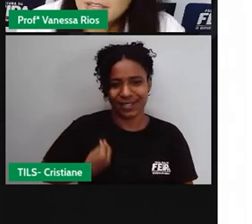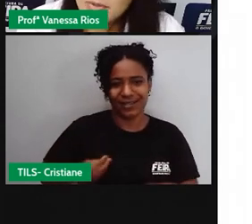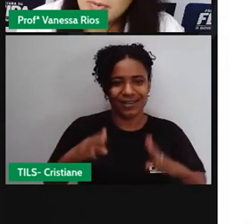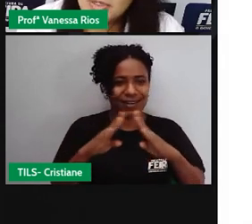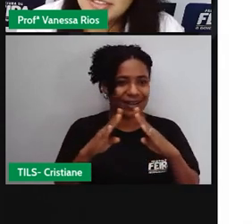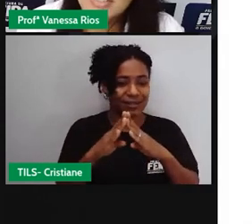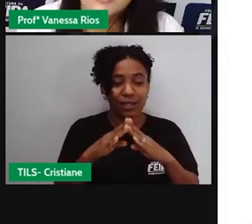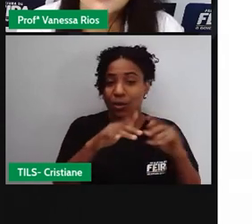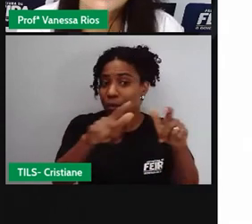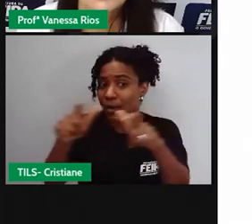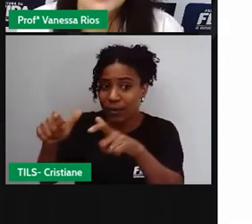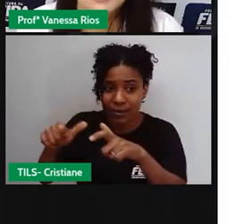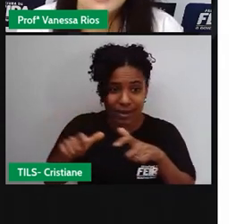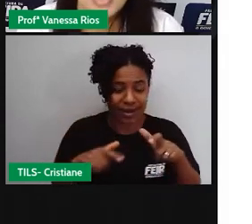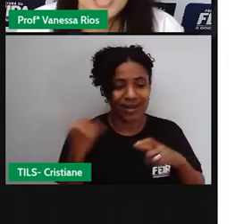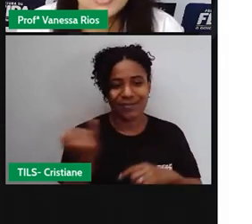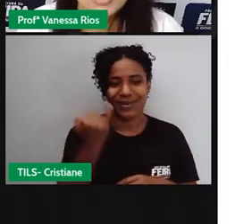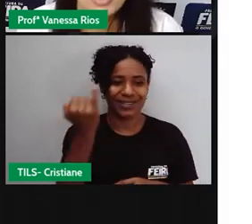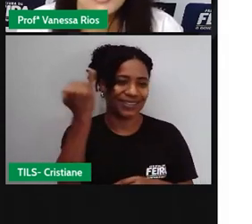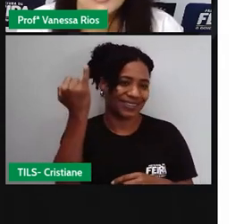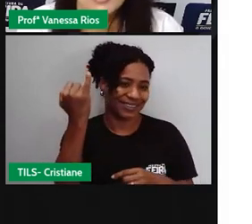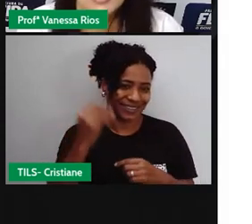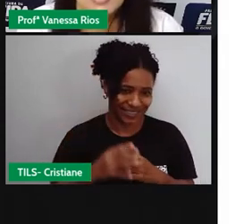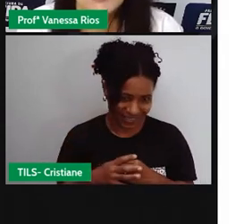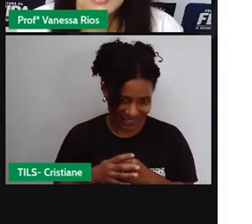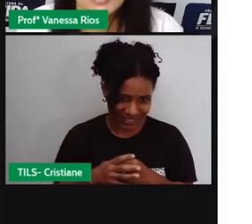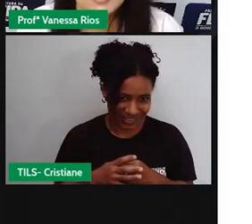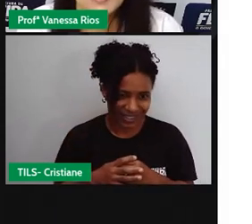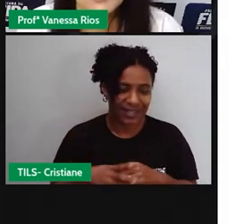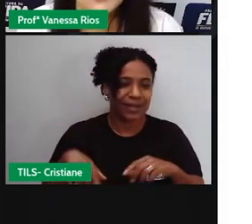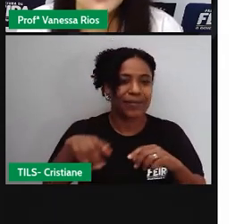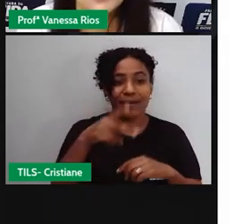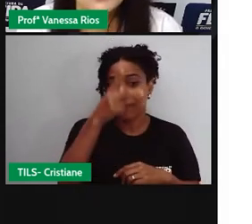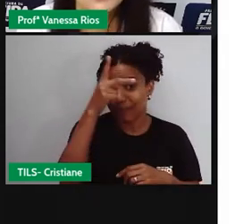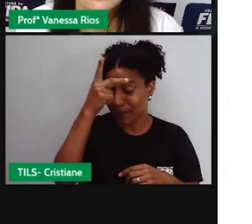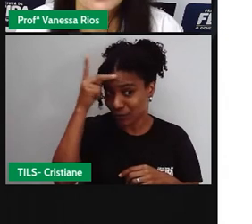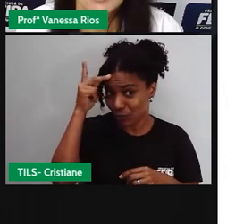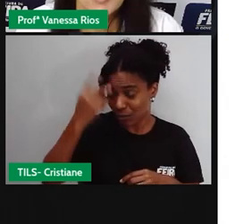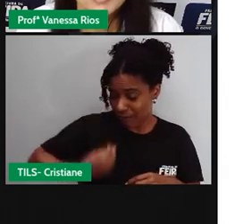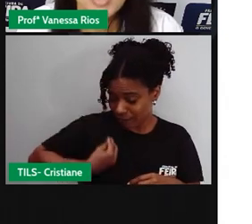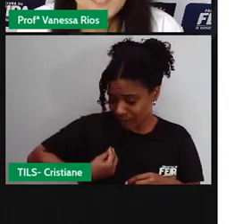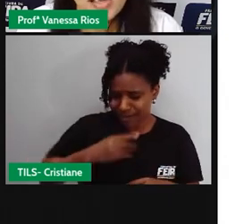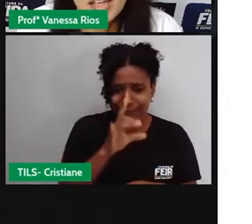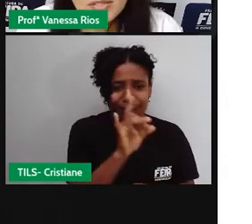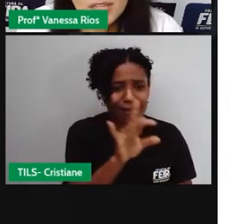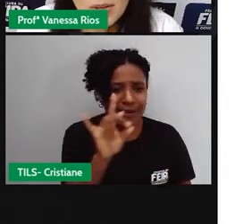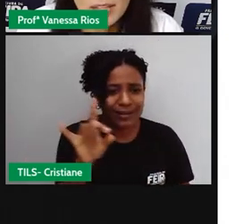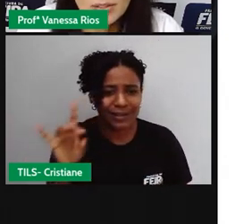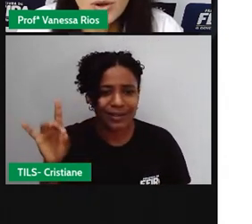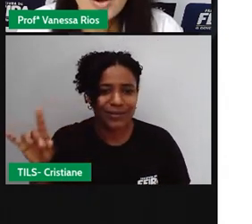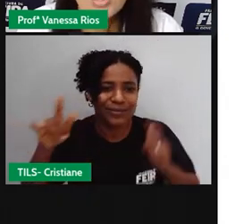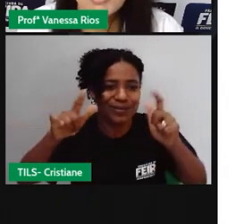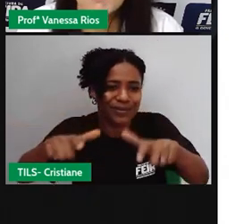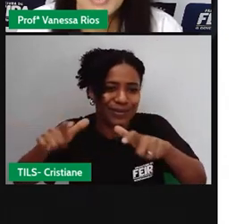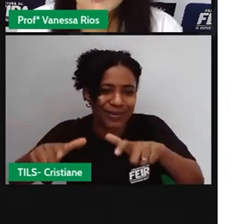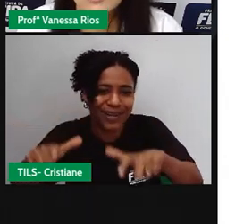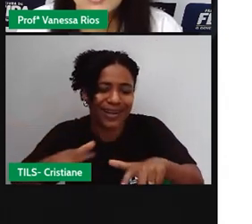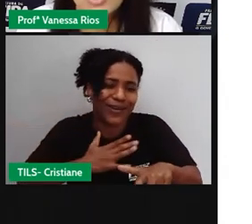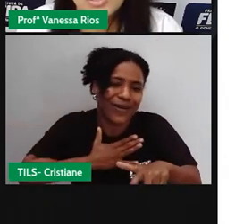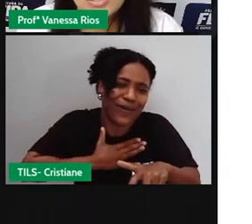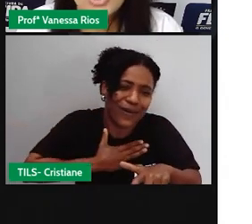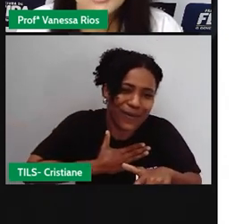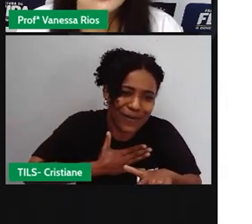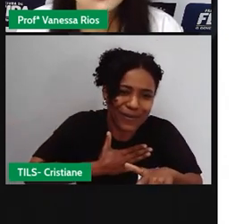lugares são importantes e são necessários, né, na vida das pessoas. Então, observe aí ao seu redor que fatos